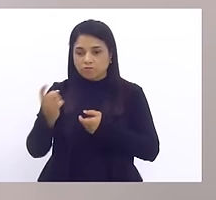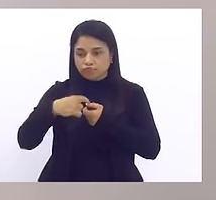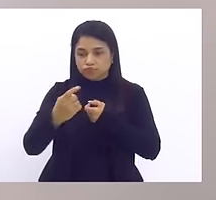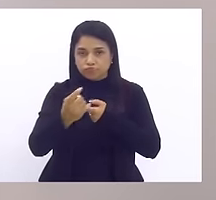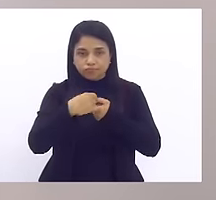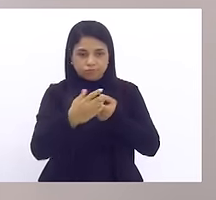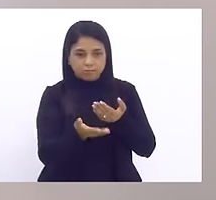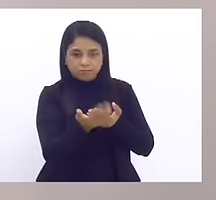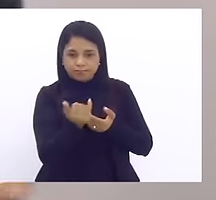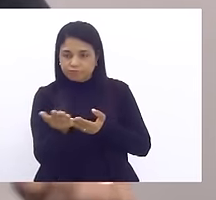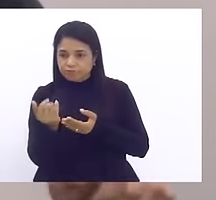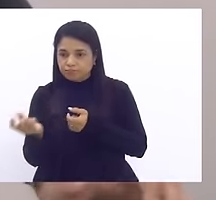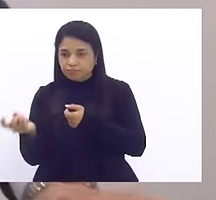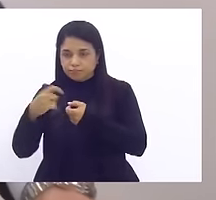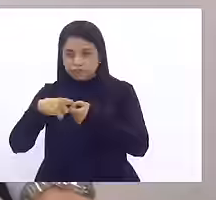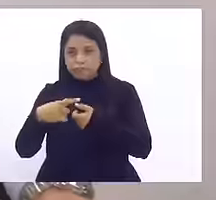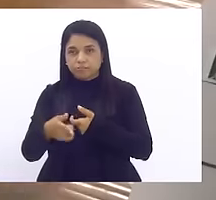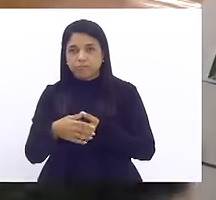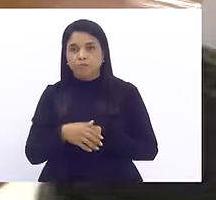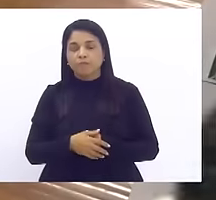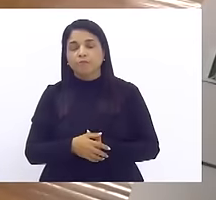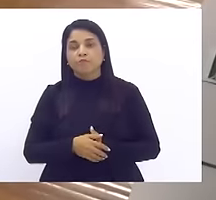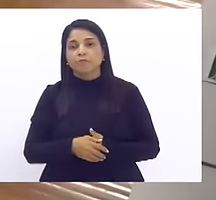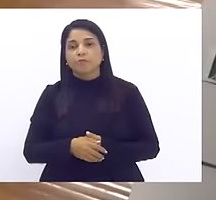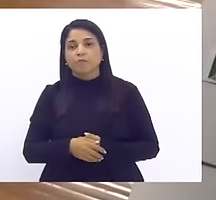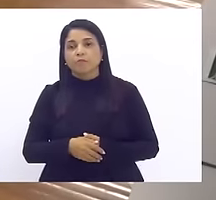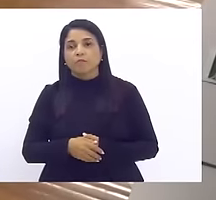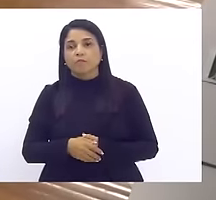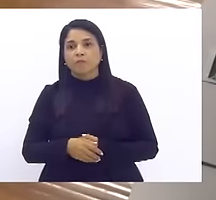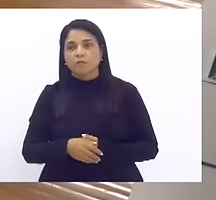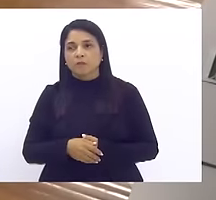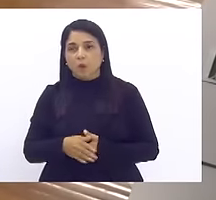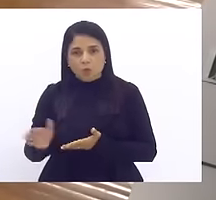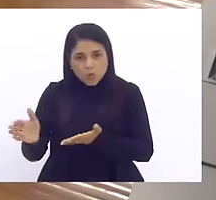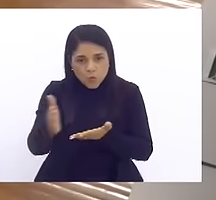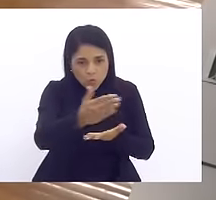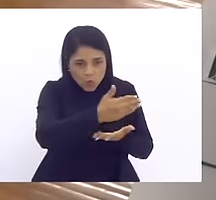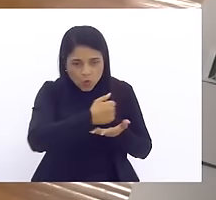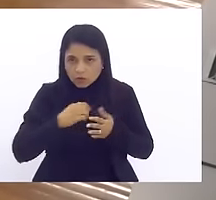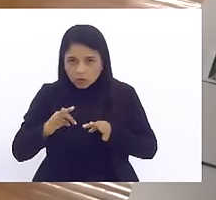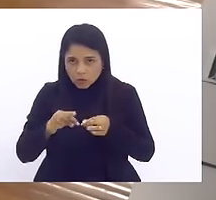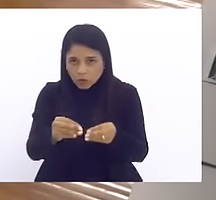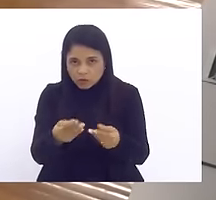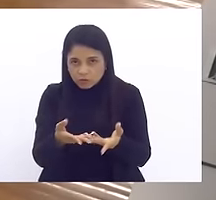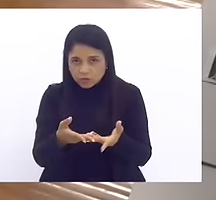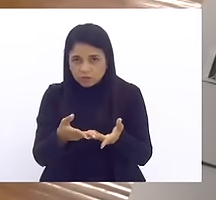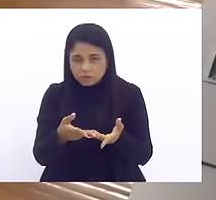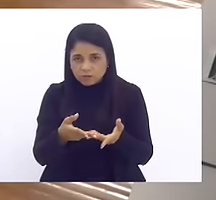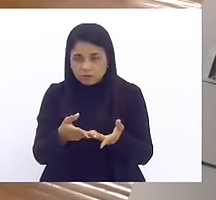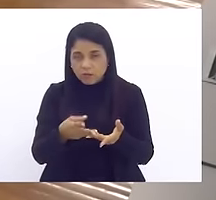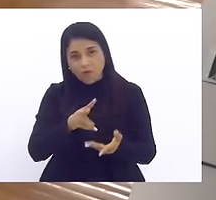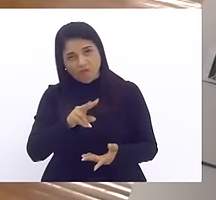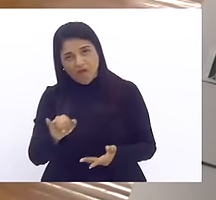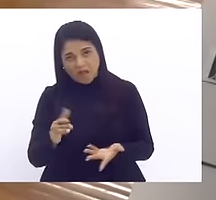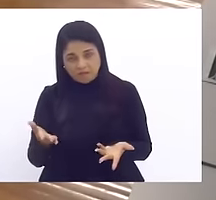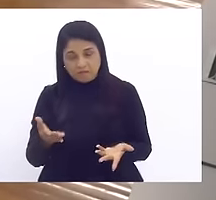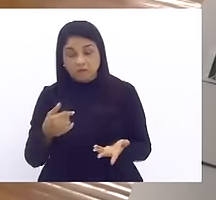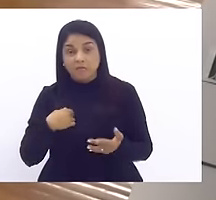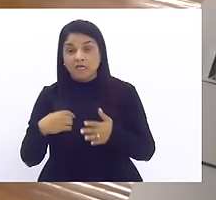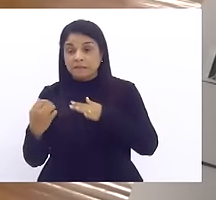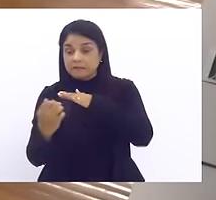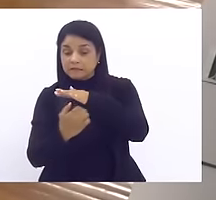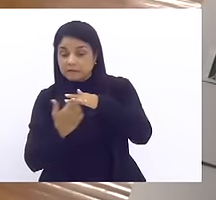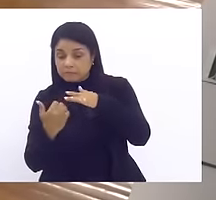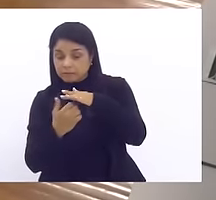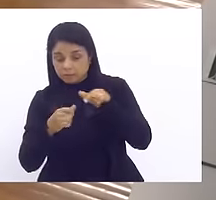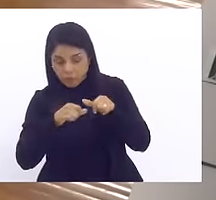Tropa de Elite a senhora recolheu todos os lacres ou vai recolher só que a empresa tá lacrando com